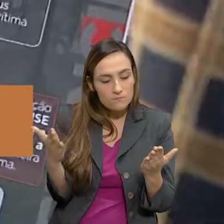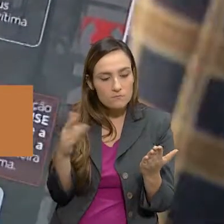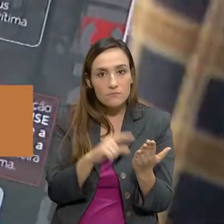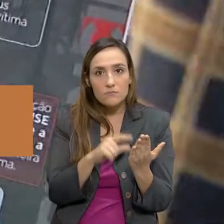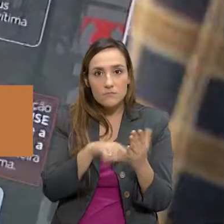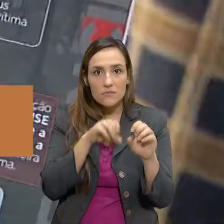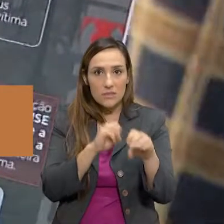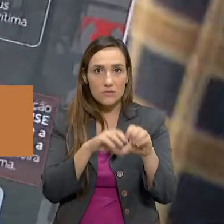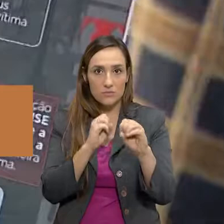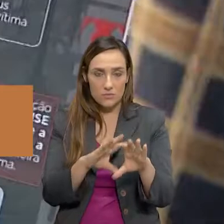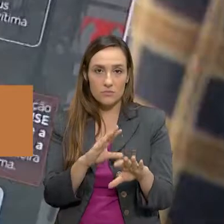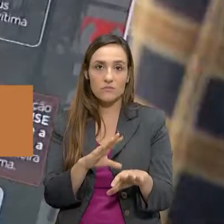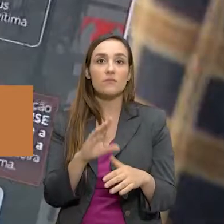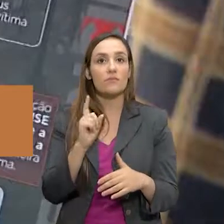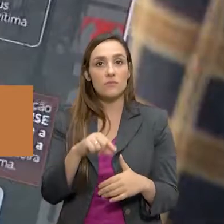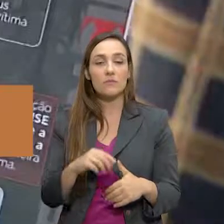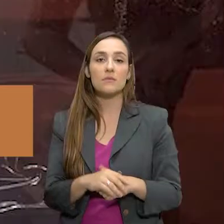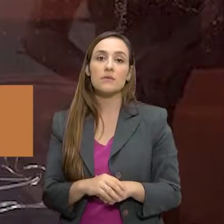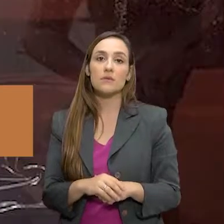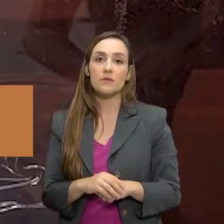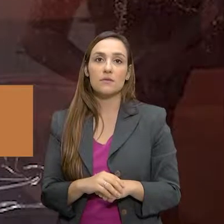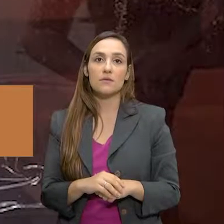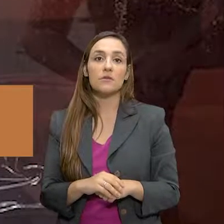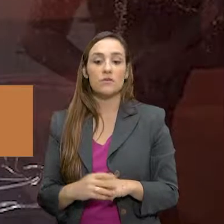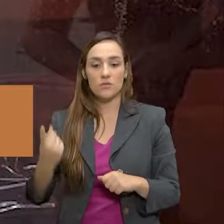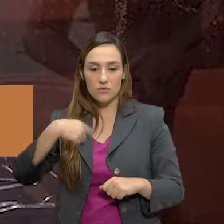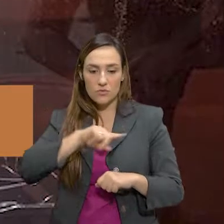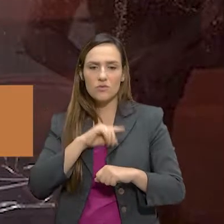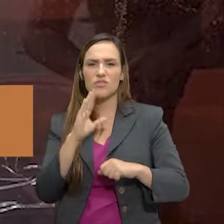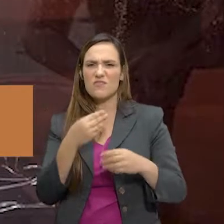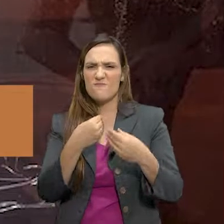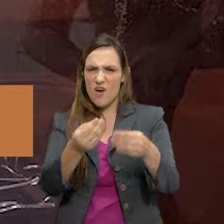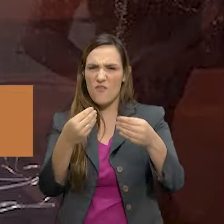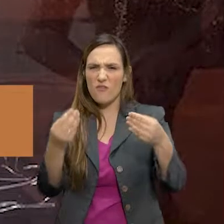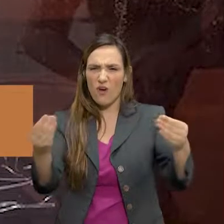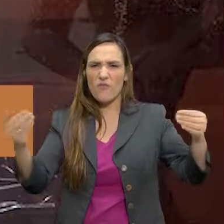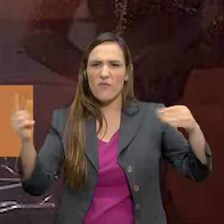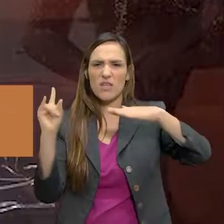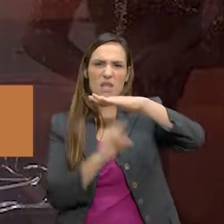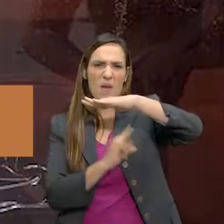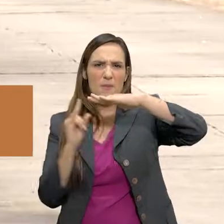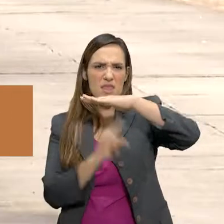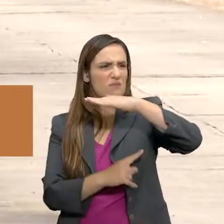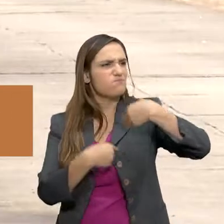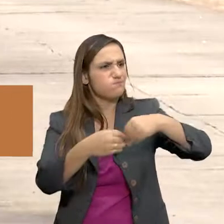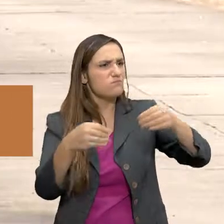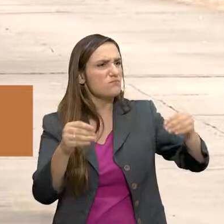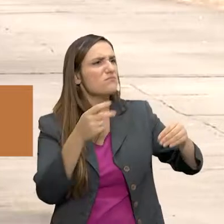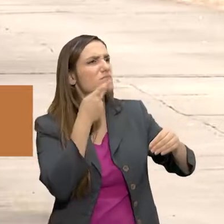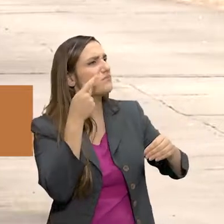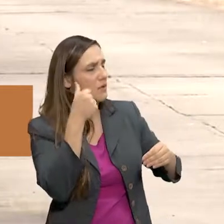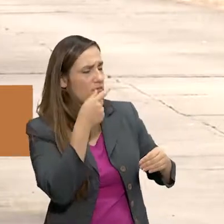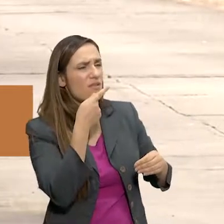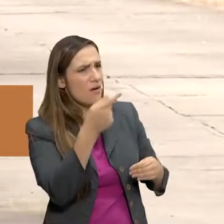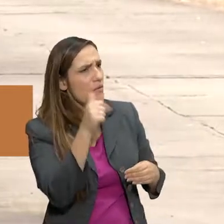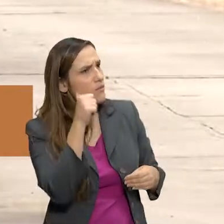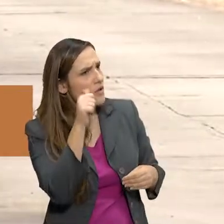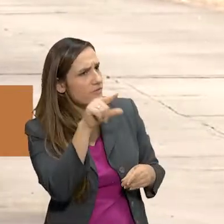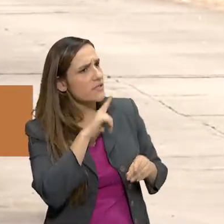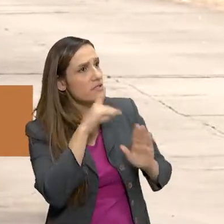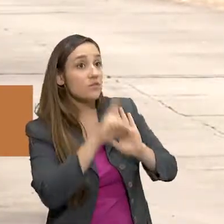educativos e, junto com as nossas cartilhas que versam sobre violência sexual, saímos nos terminais para distribuir, para então